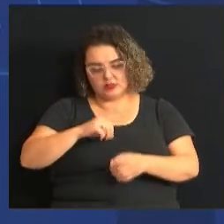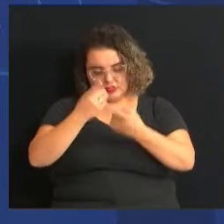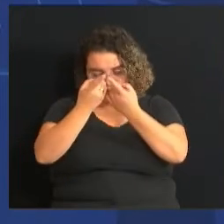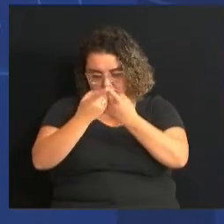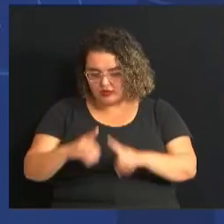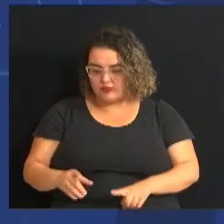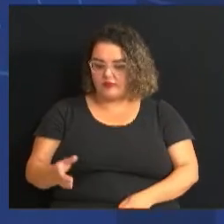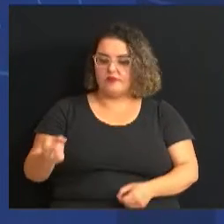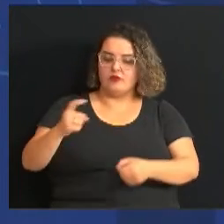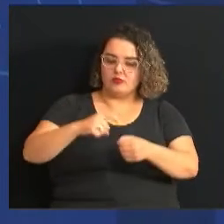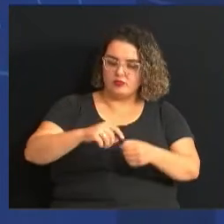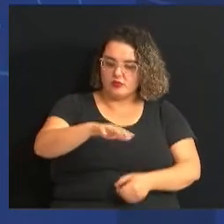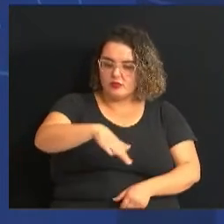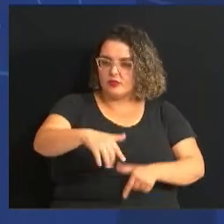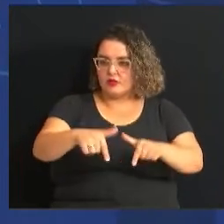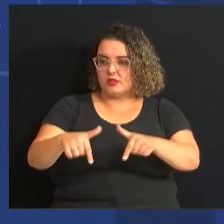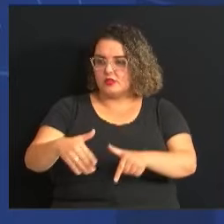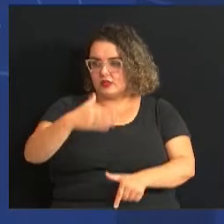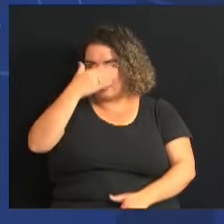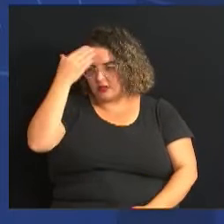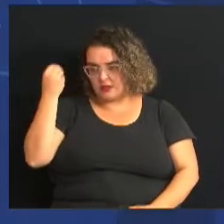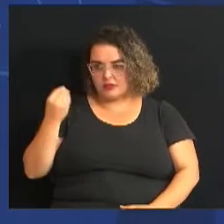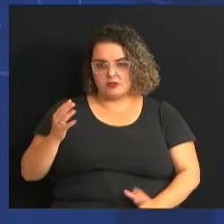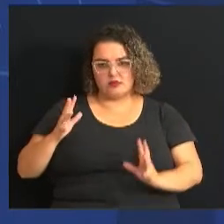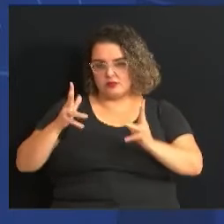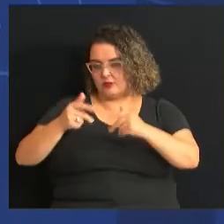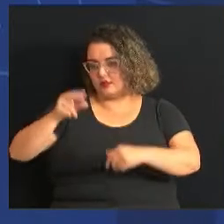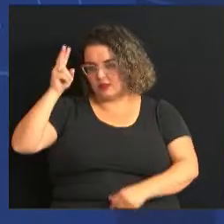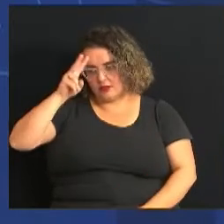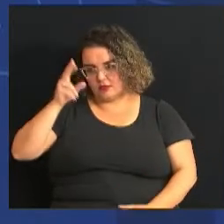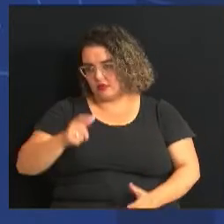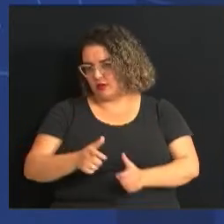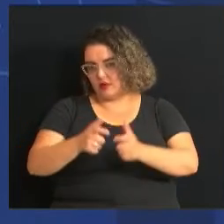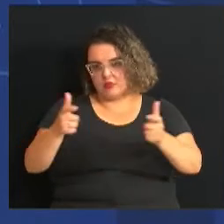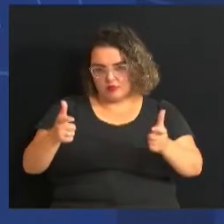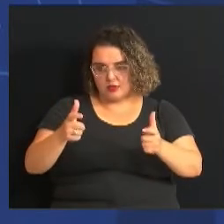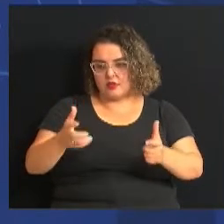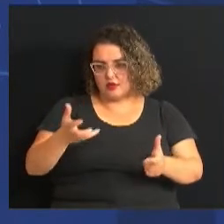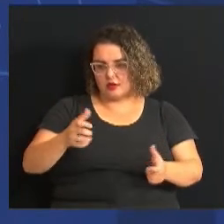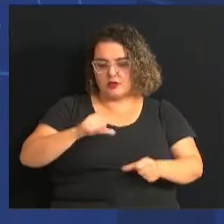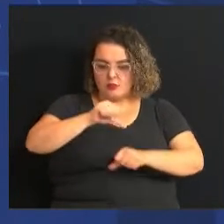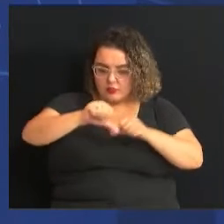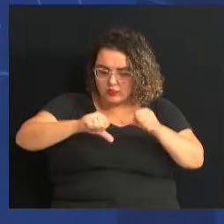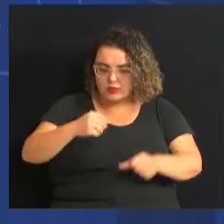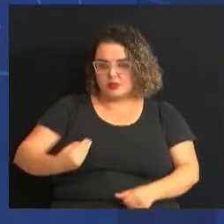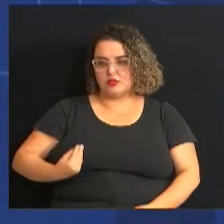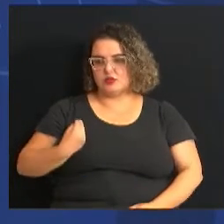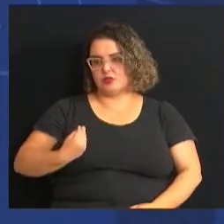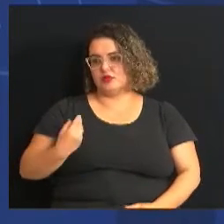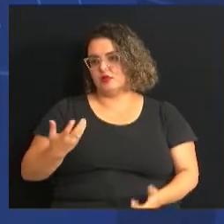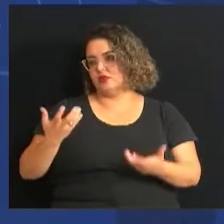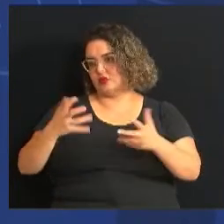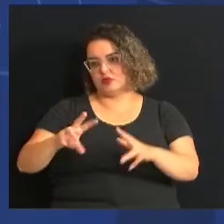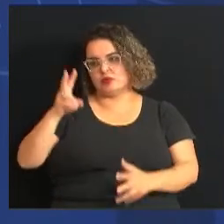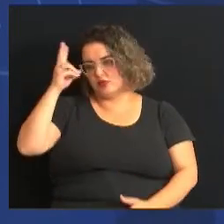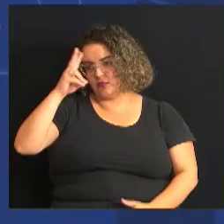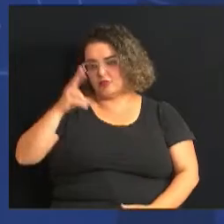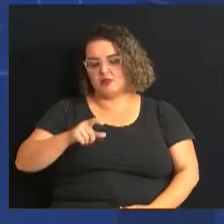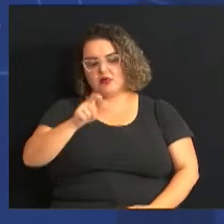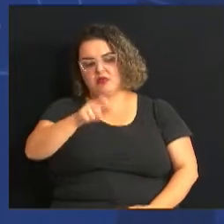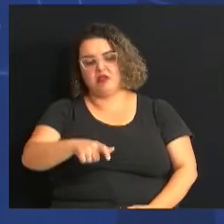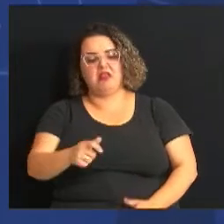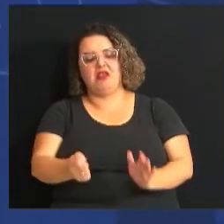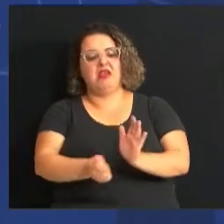trabalho e esquecer um pouco essa história toda que a maioria quer virar a página, né? Não quer mais ser lembrado como um drogado, como um